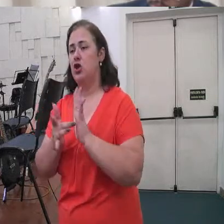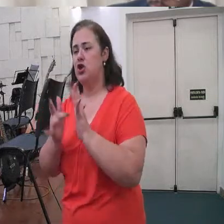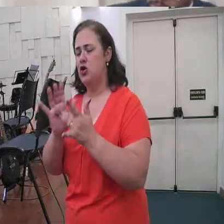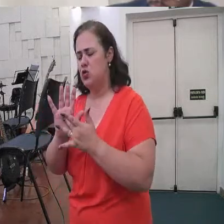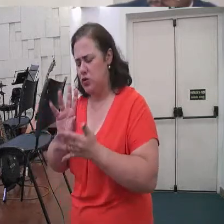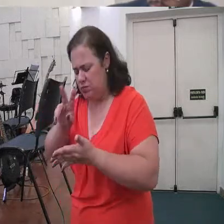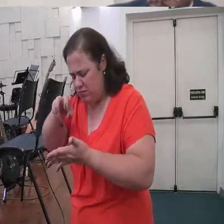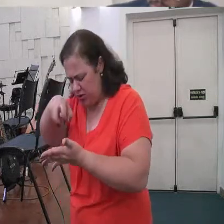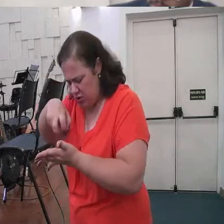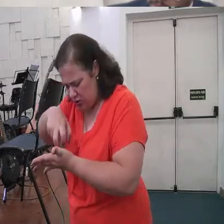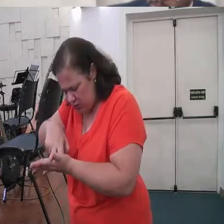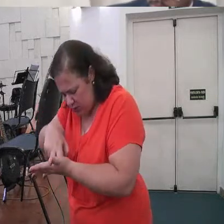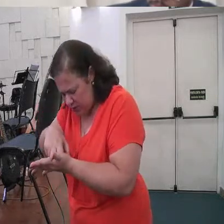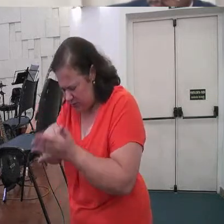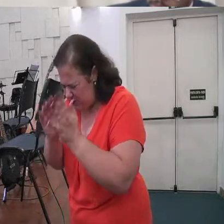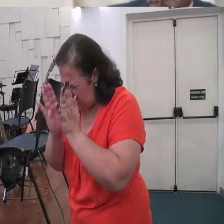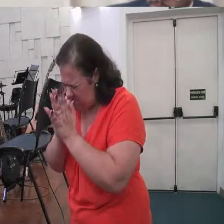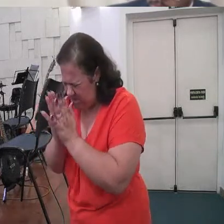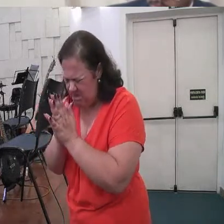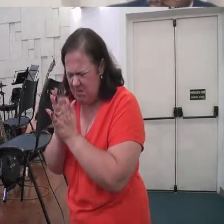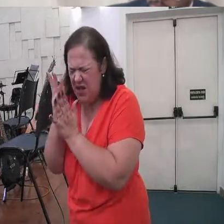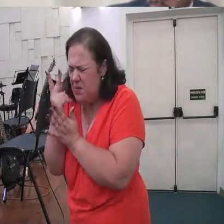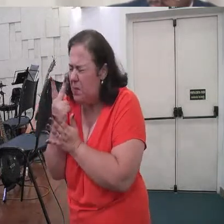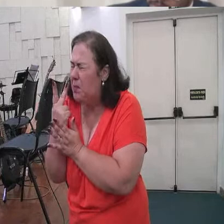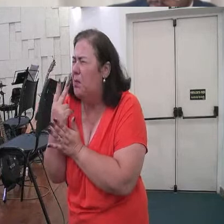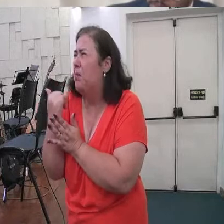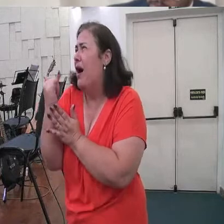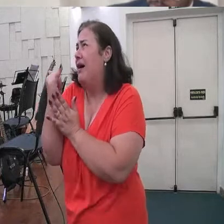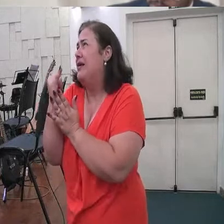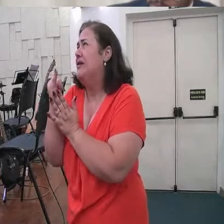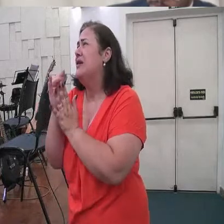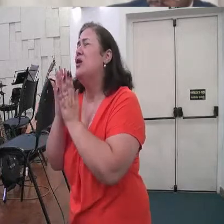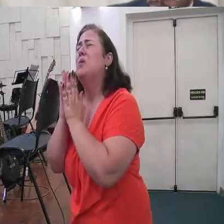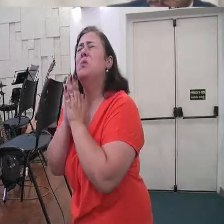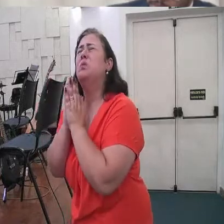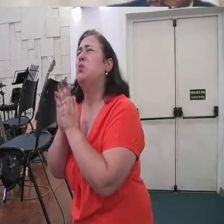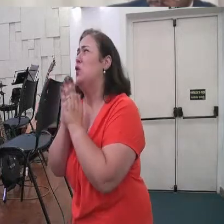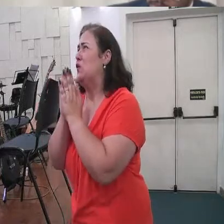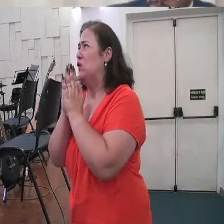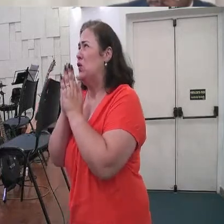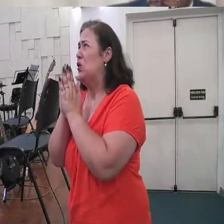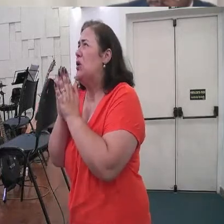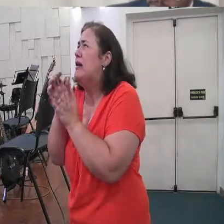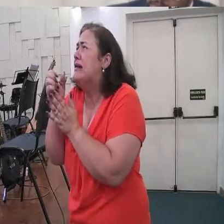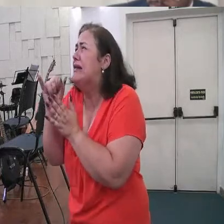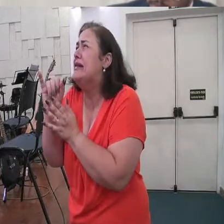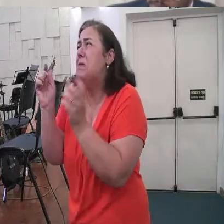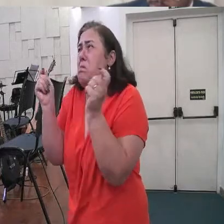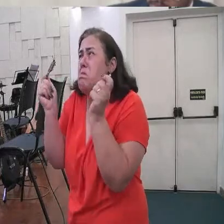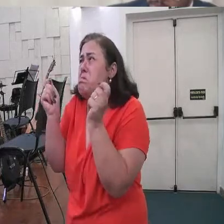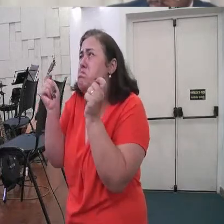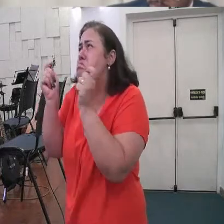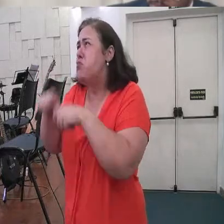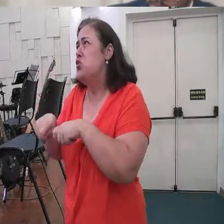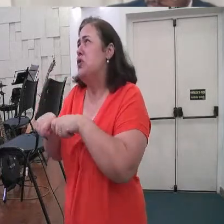orava, dizendo, veja só: Pai, se queres, passa de mim esse cálice.